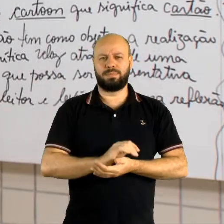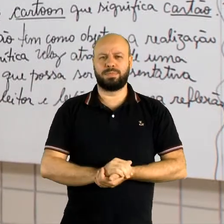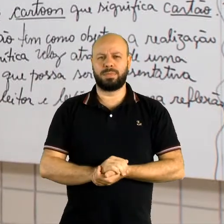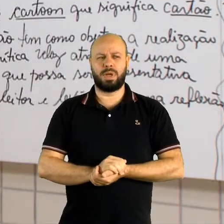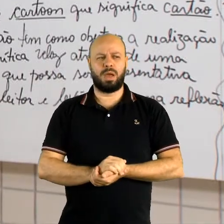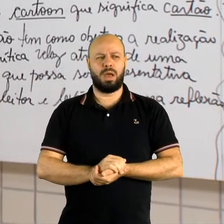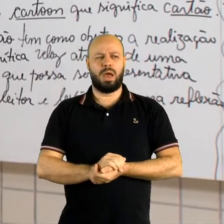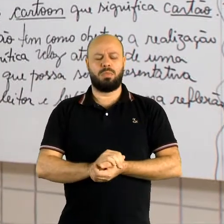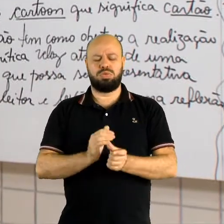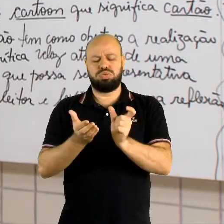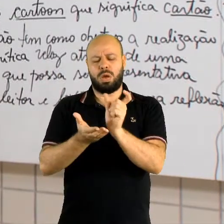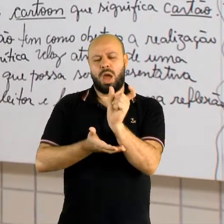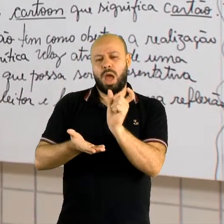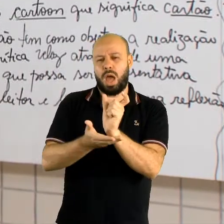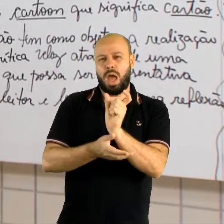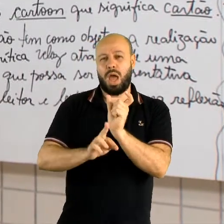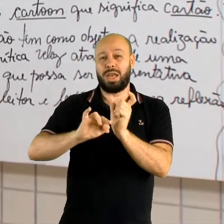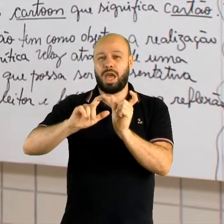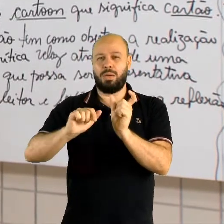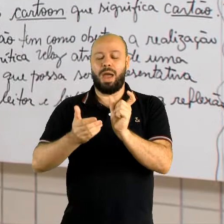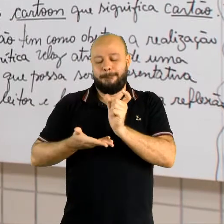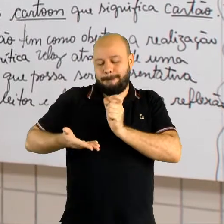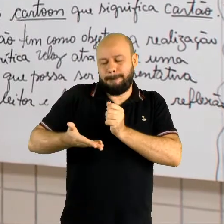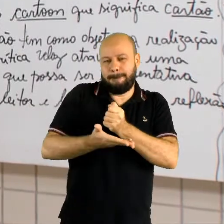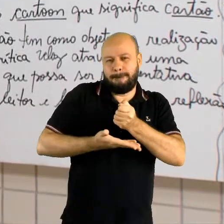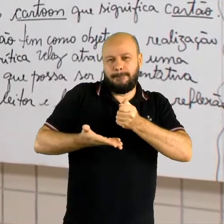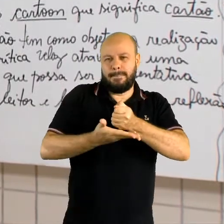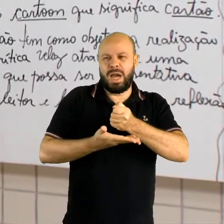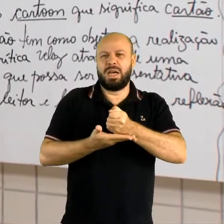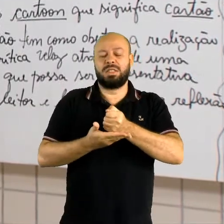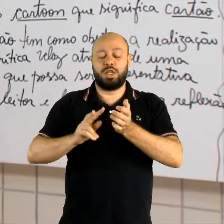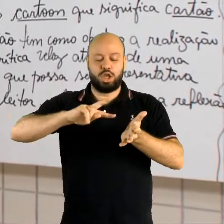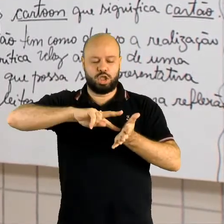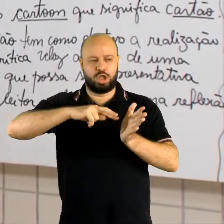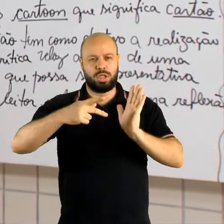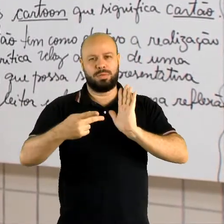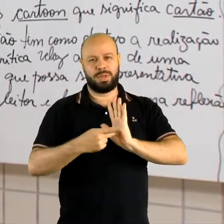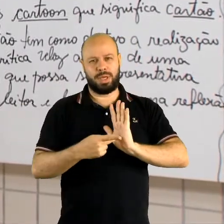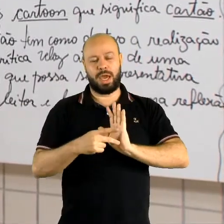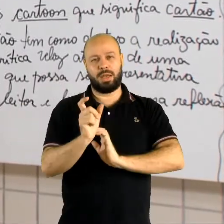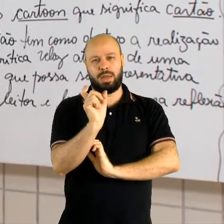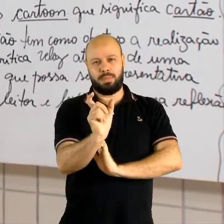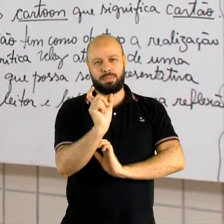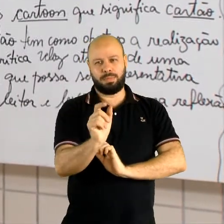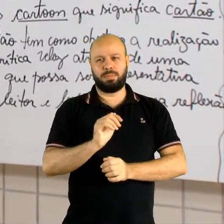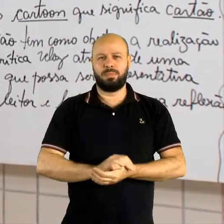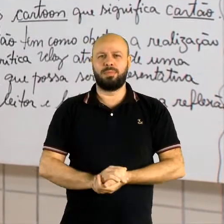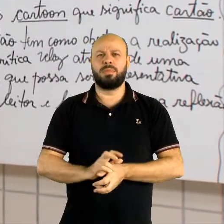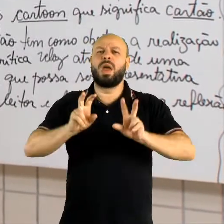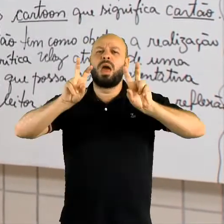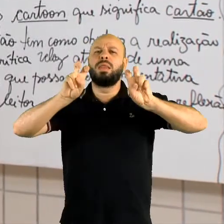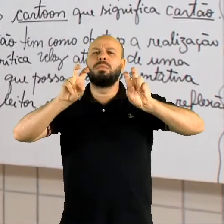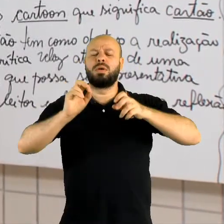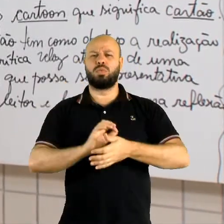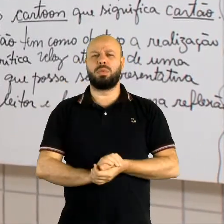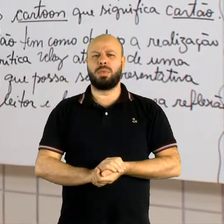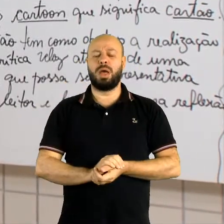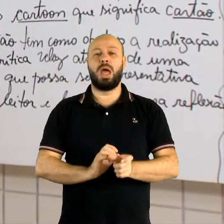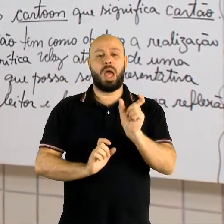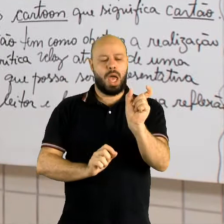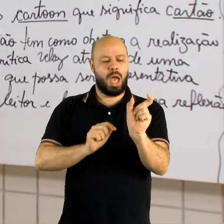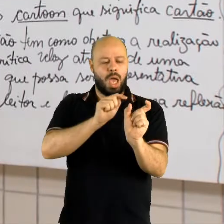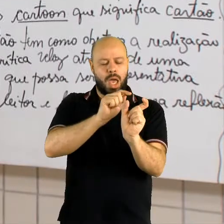Radical é o elemento base, significado da palavra. Tema é o